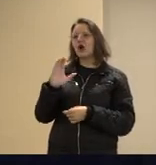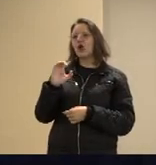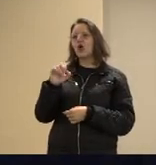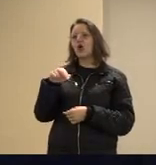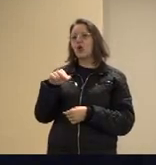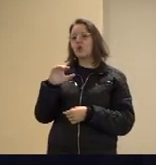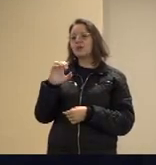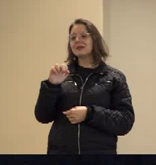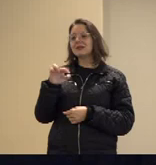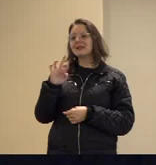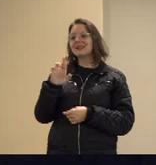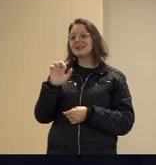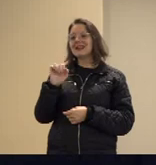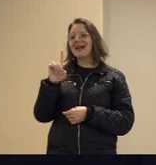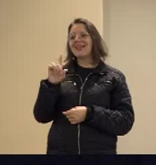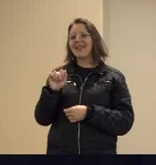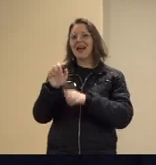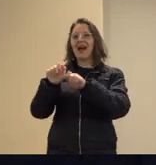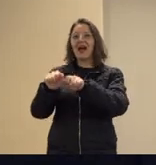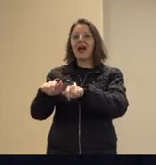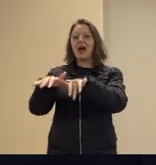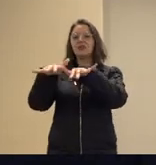às alterações do ECA que